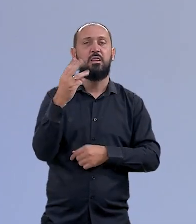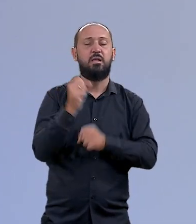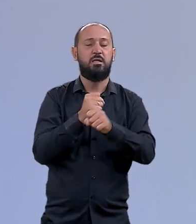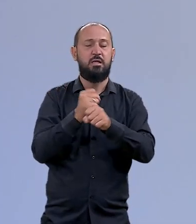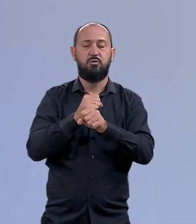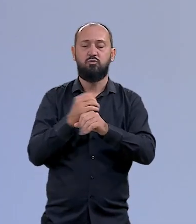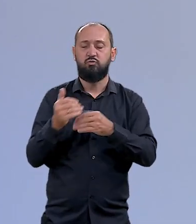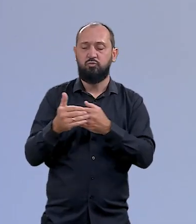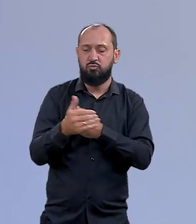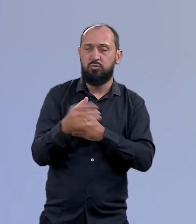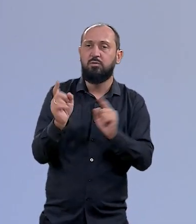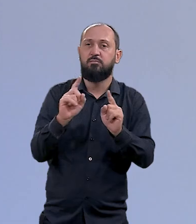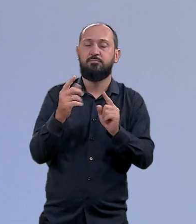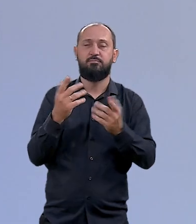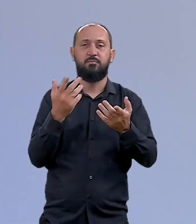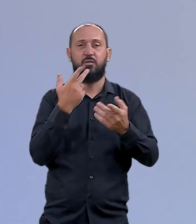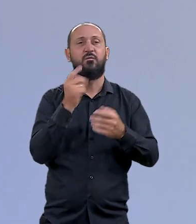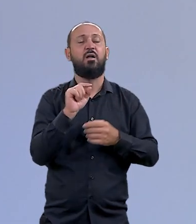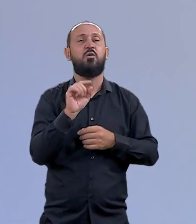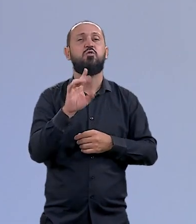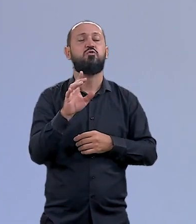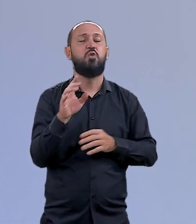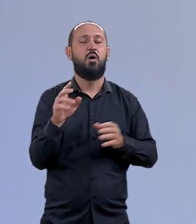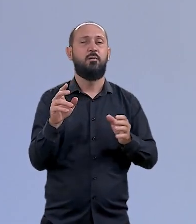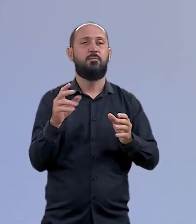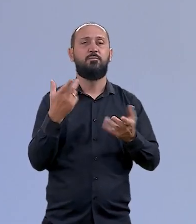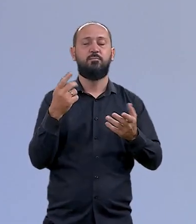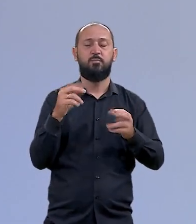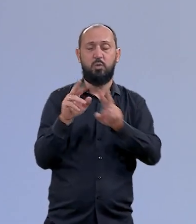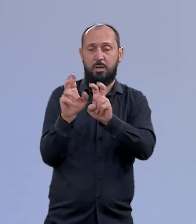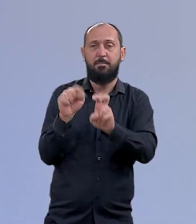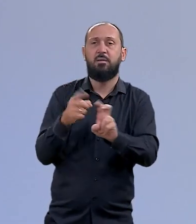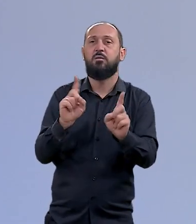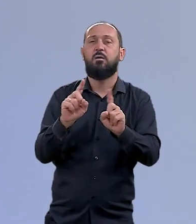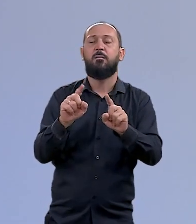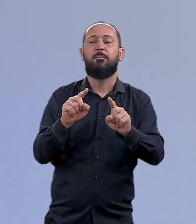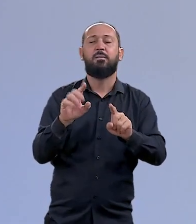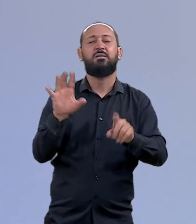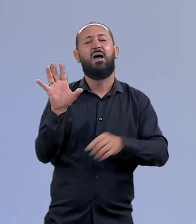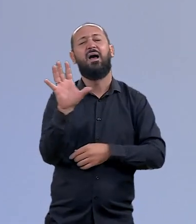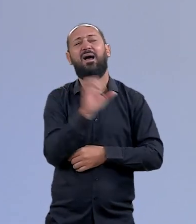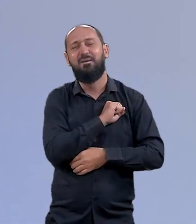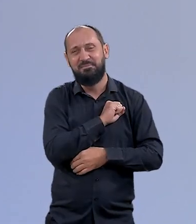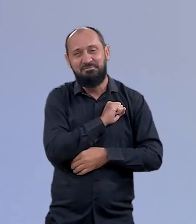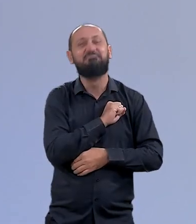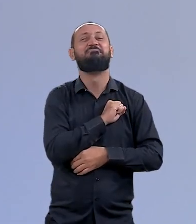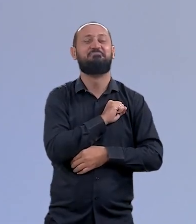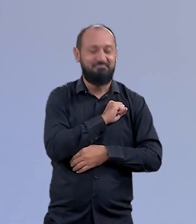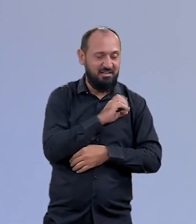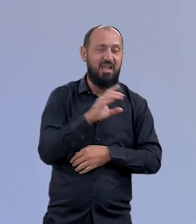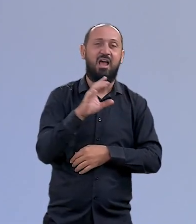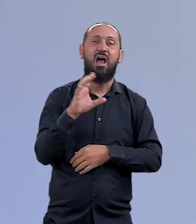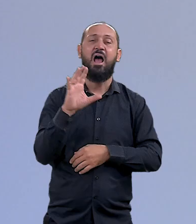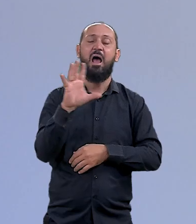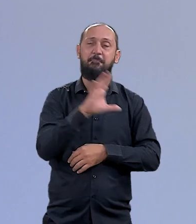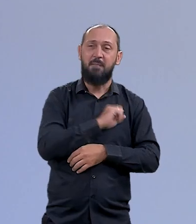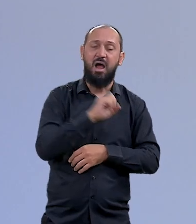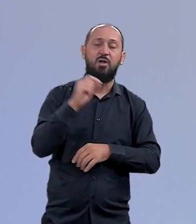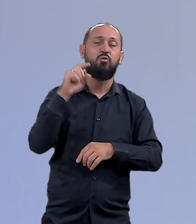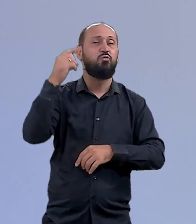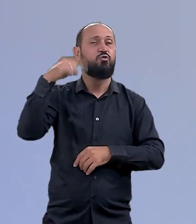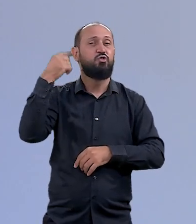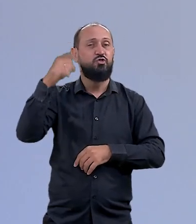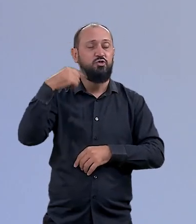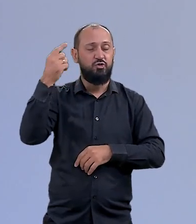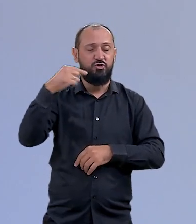não falo só por esse fato, mas é apaixonante o direito eleitoral, é apaixonante a militância na área de direito